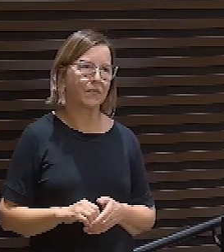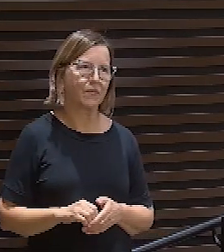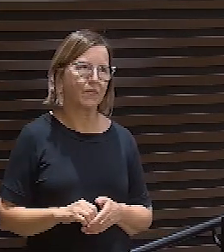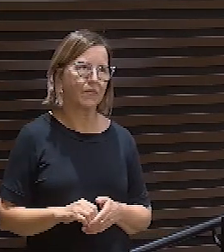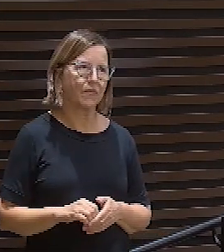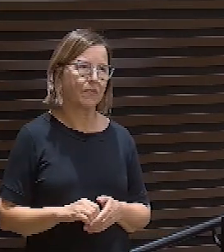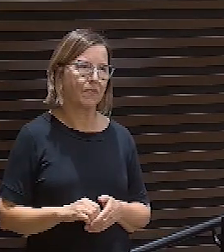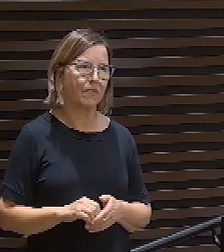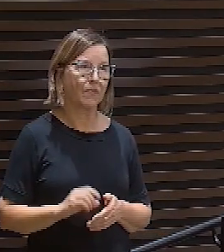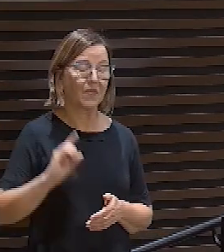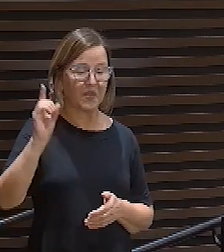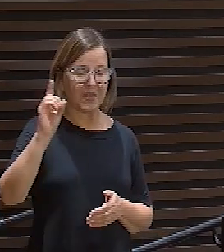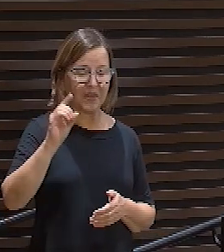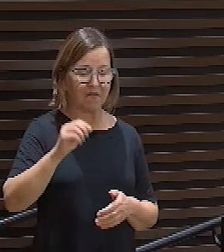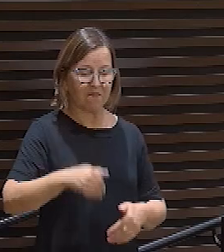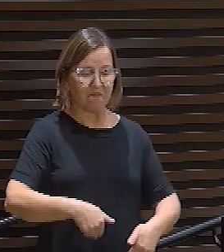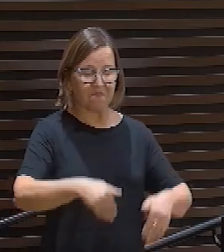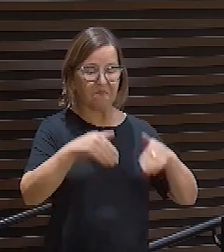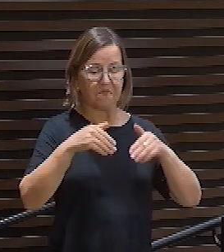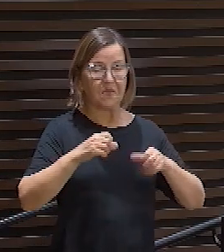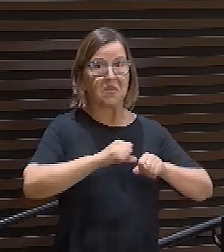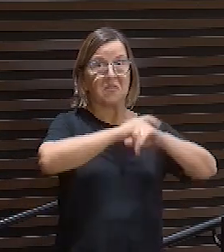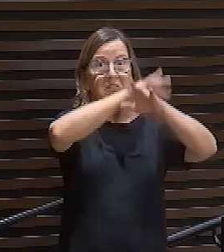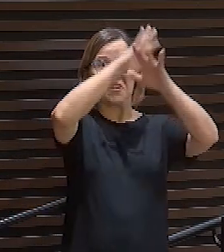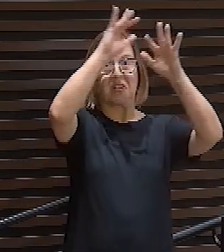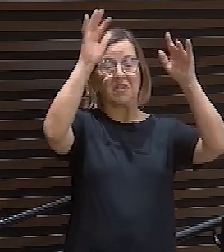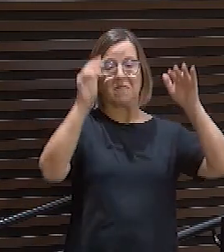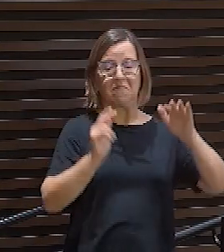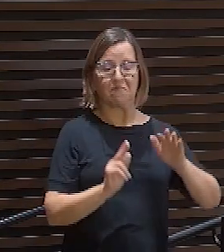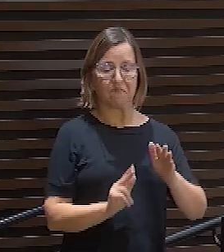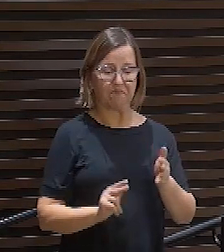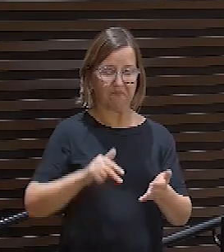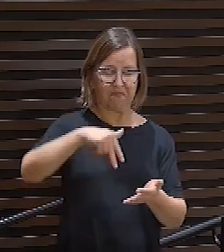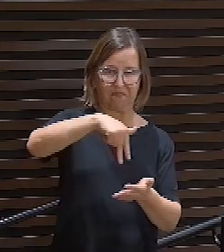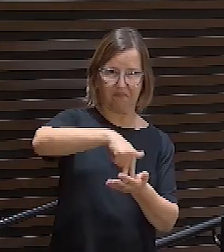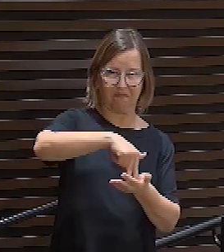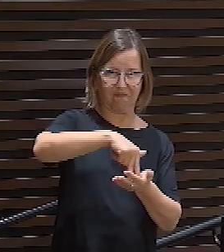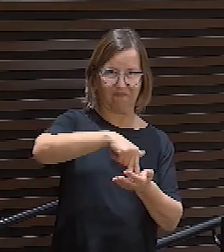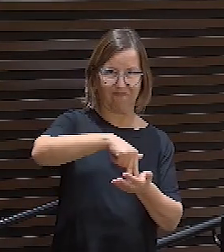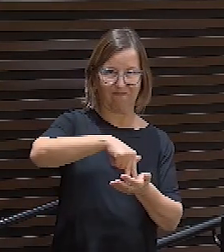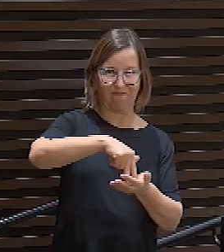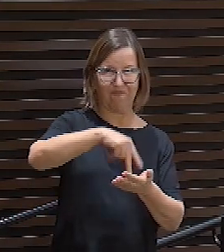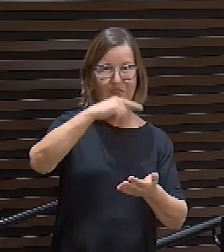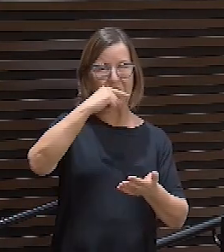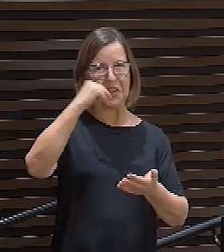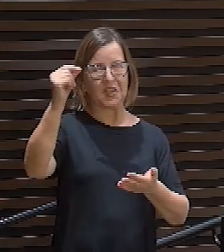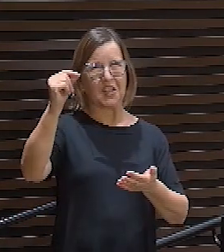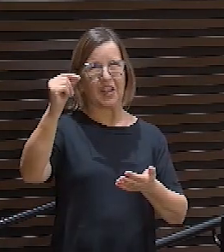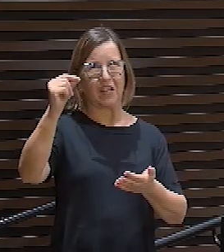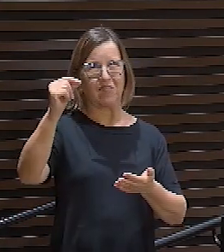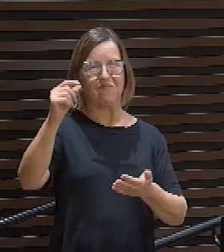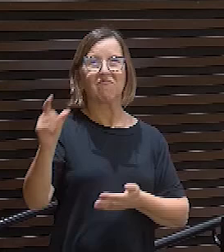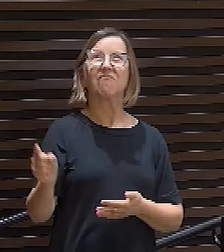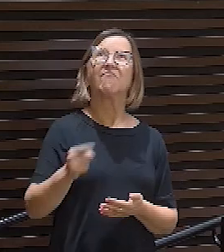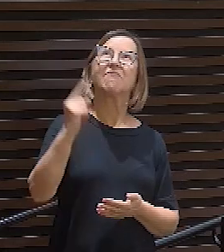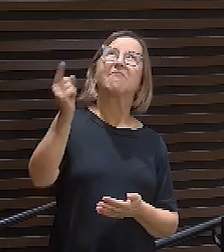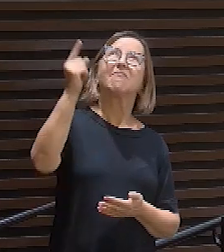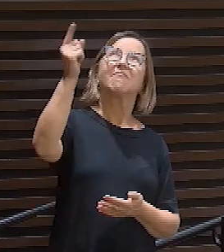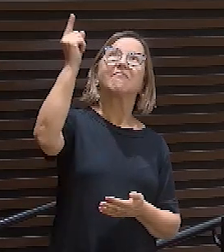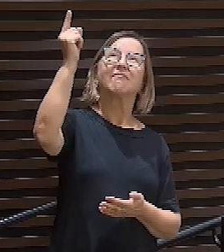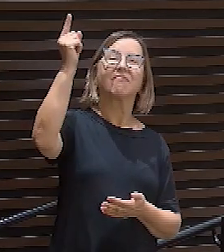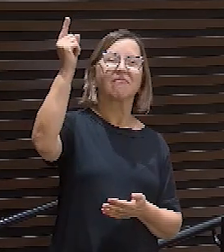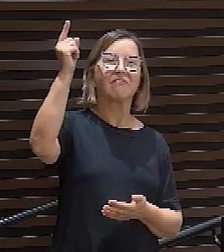do seu trono de glória. Ele saiu do seu mais alto posto, dos